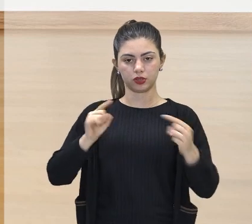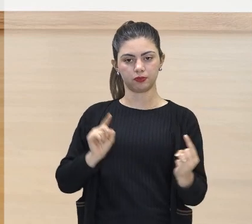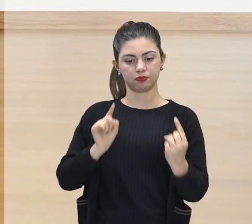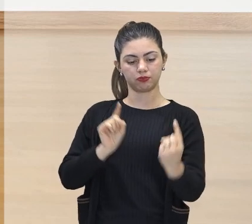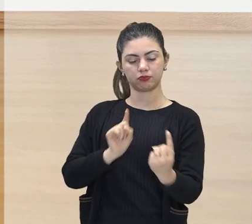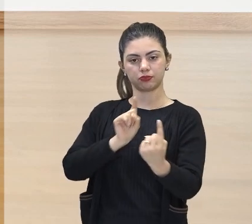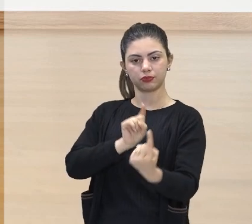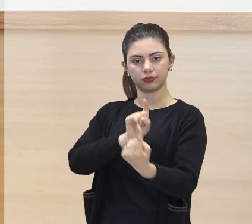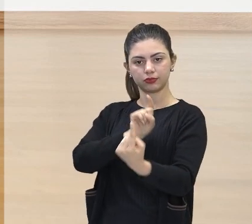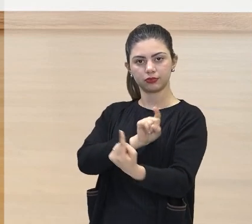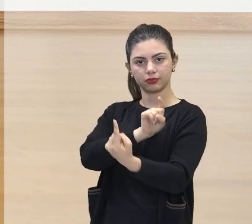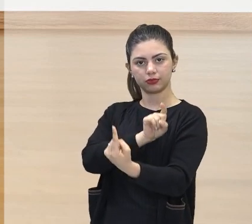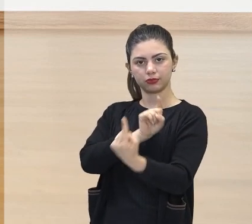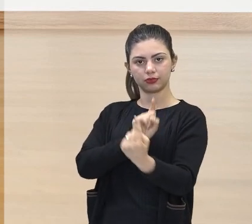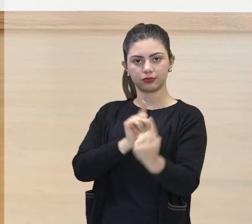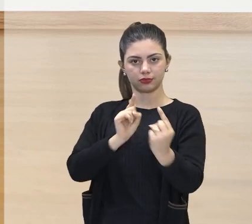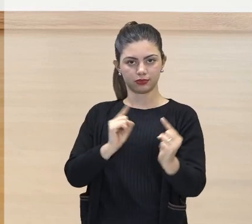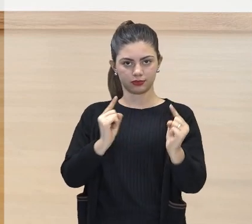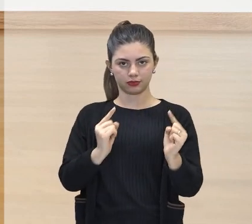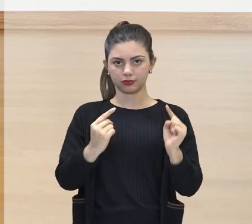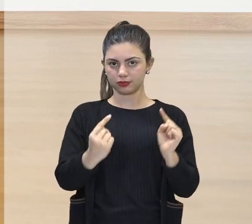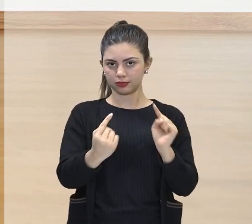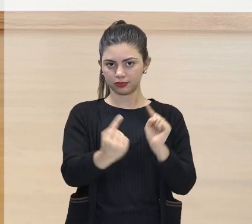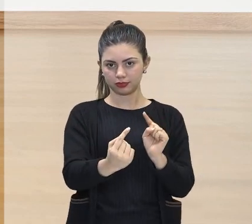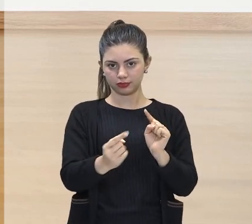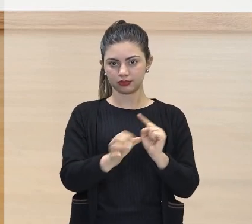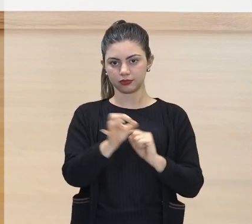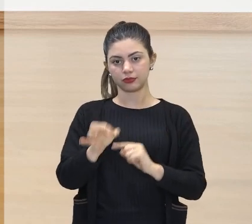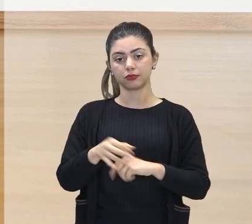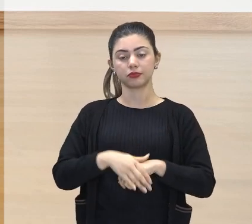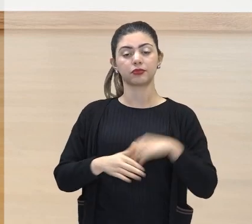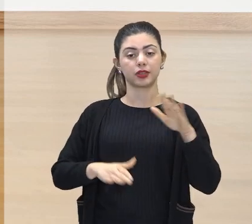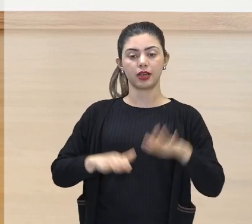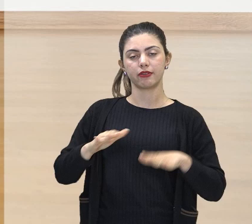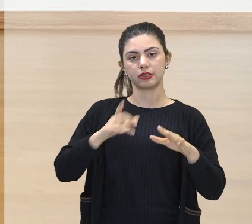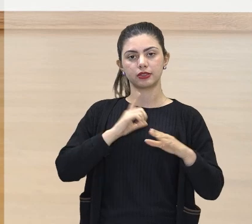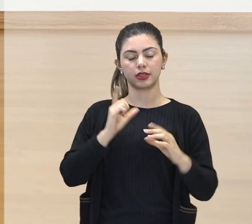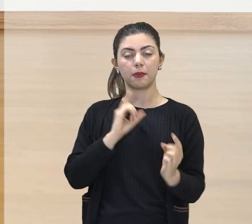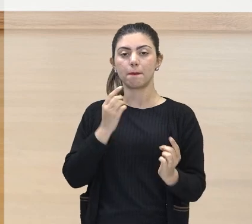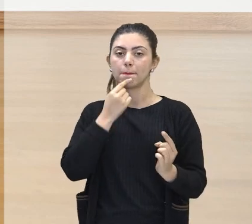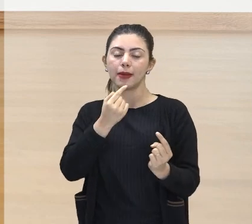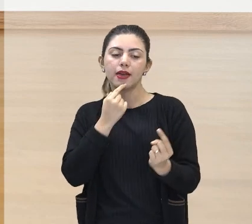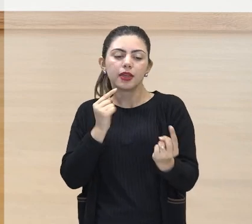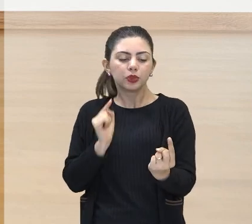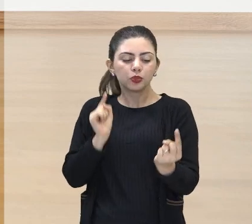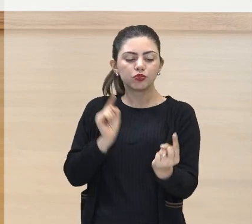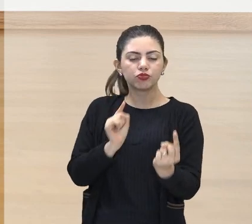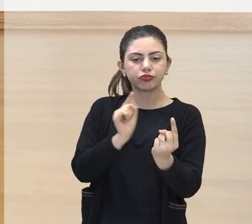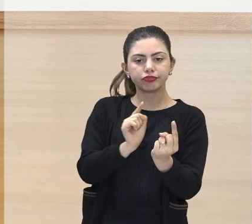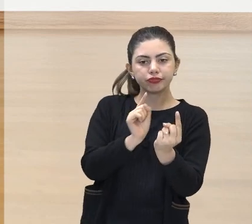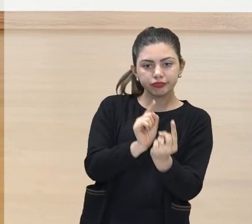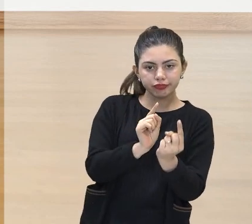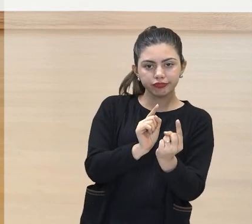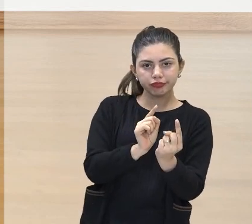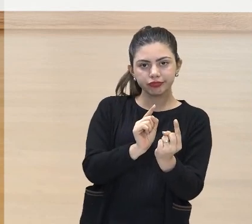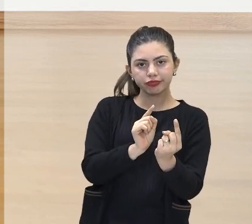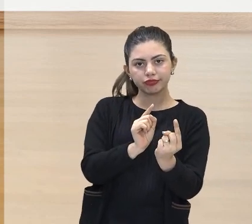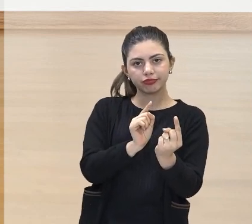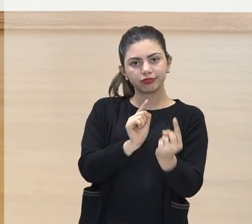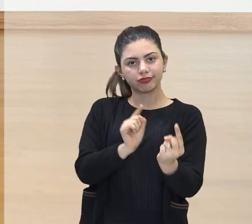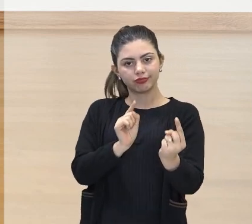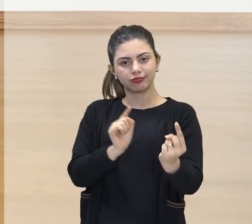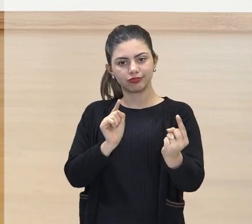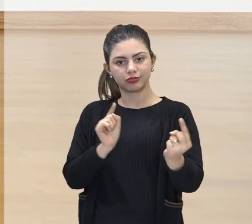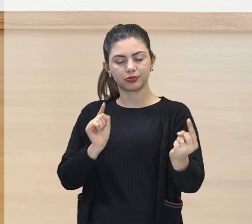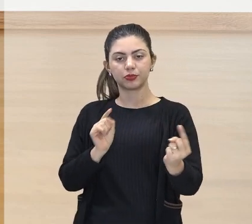sentido contrário ao dos ponteiros do relógio. De vez em quando aproximam-se e fazem a menção da umbigada.